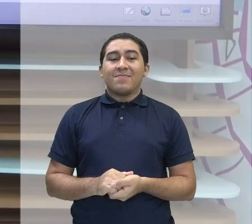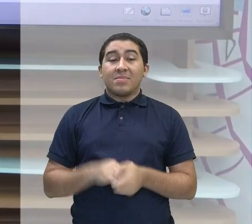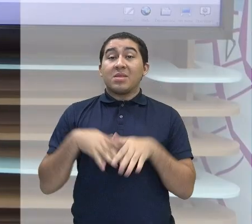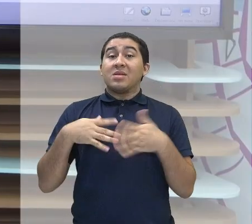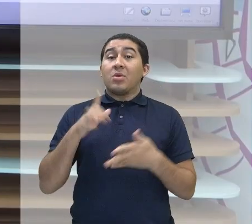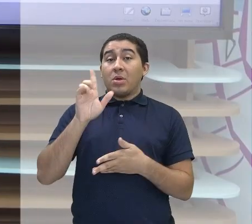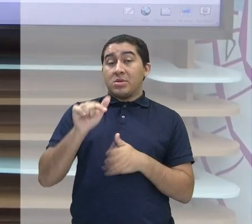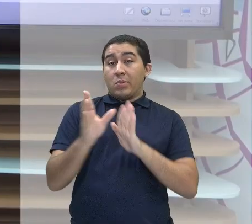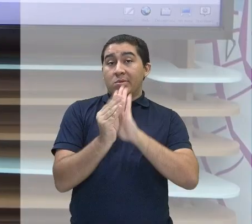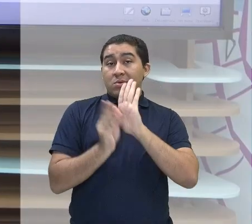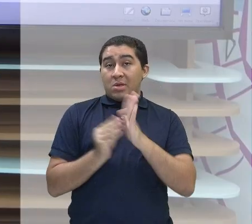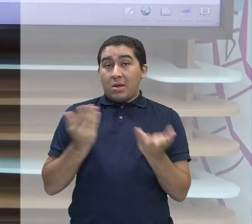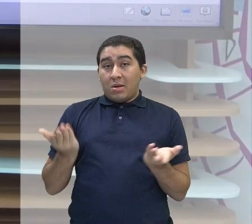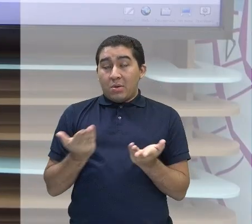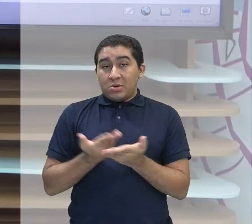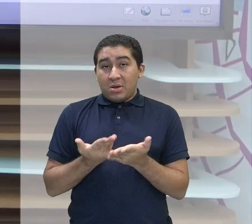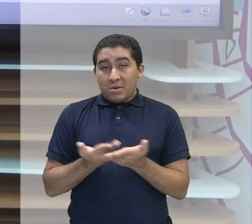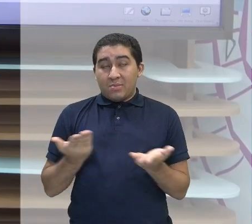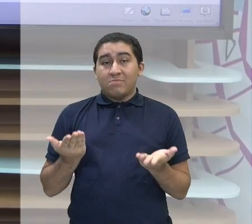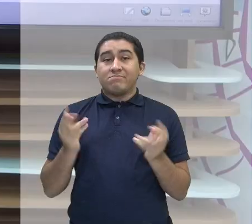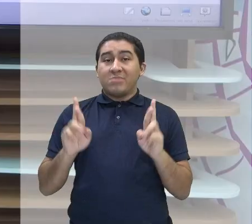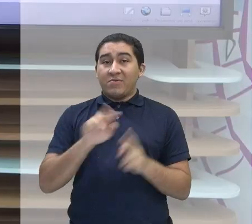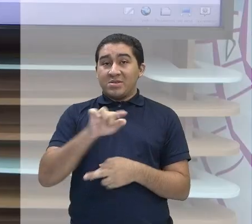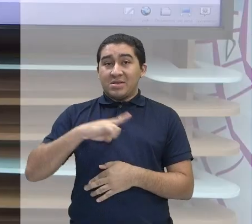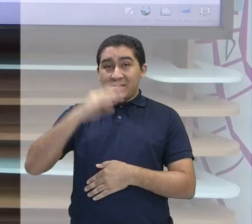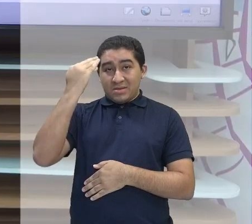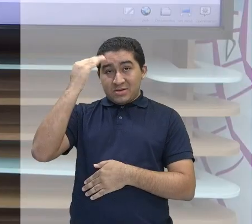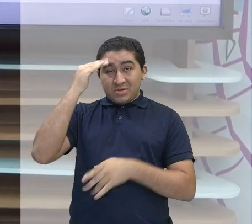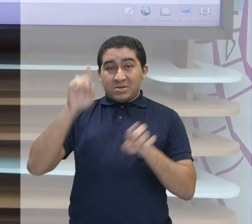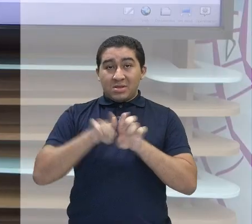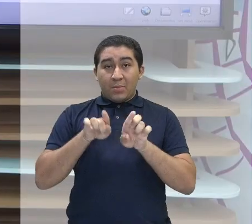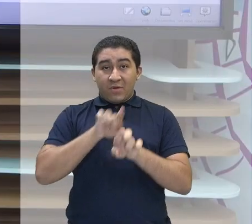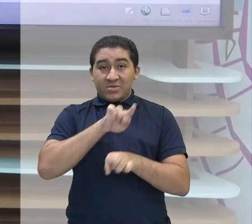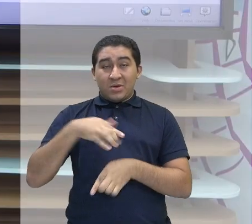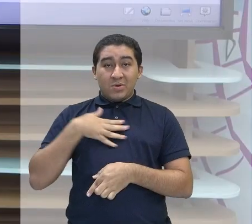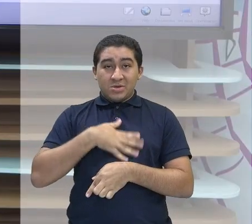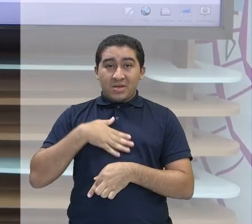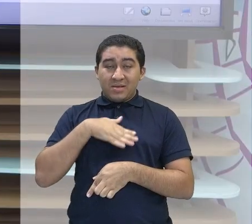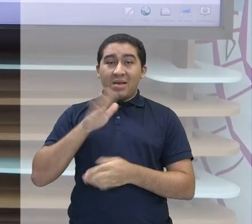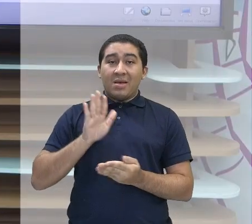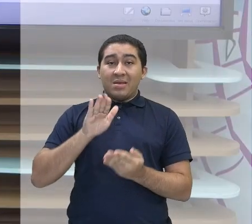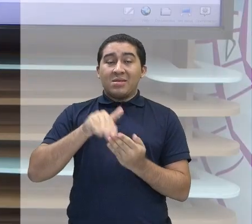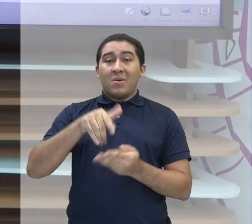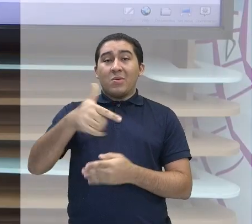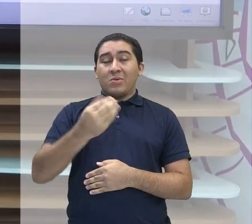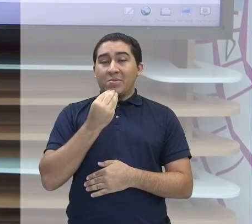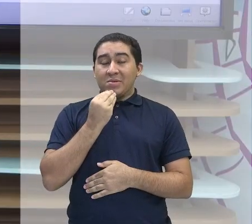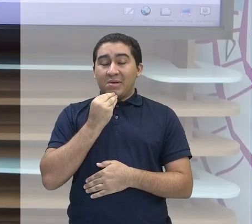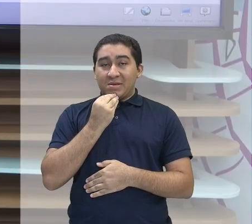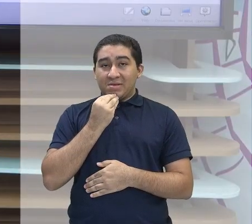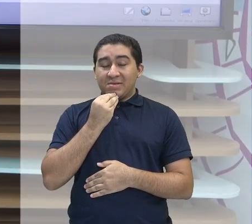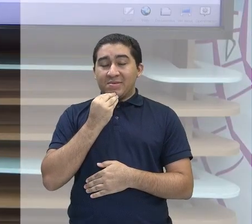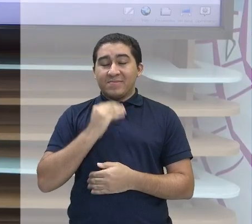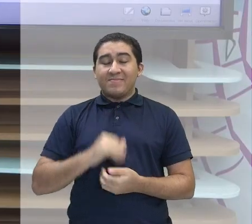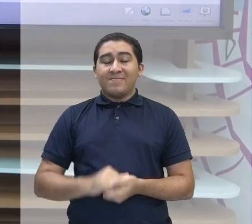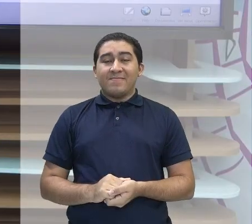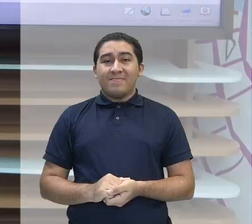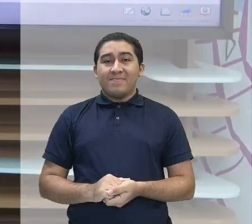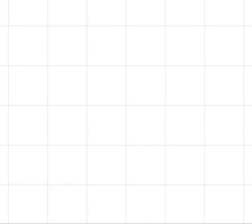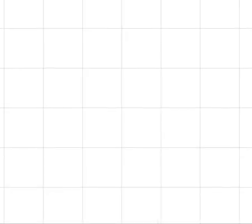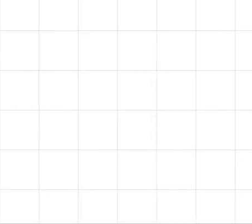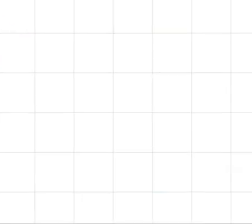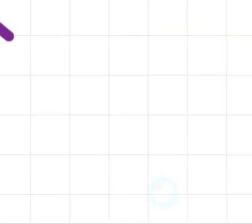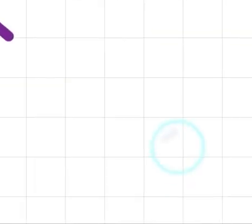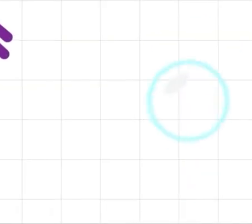esse aí foi o conteúdo da nossa aula de hoje. Espero que vocês tenham compreendido, espero que vocês tenham gostado. E a gente se encontra aqui numa próxima oportunidade. Até lá!